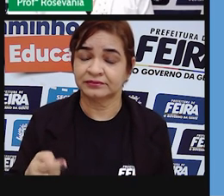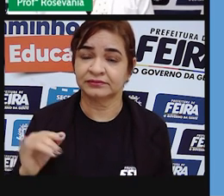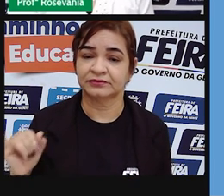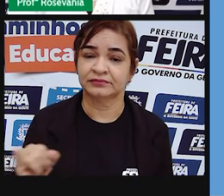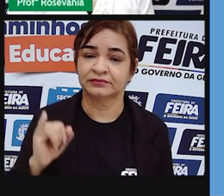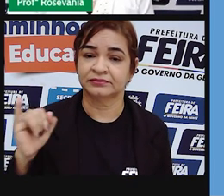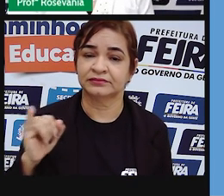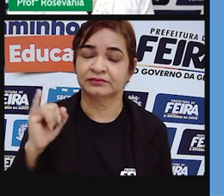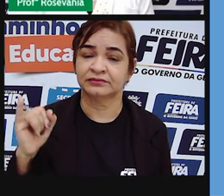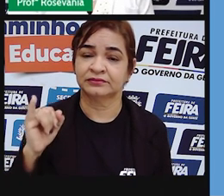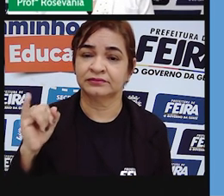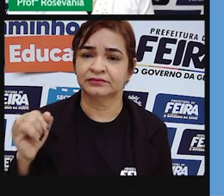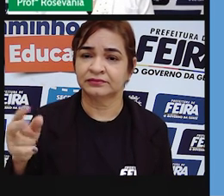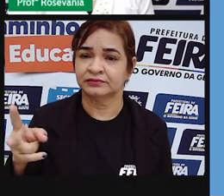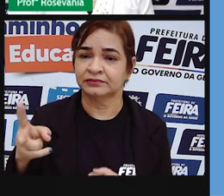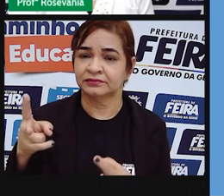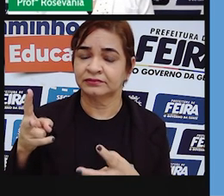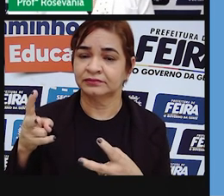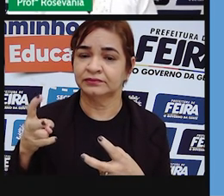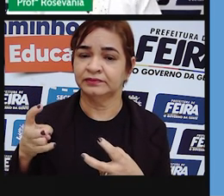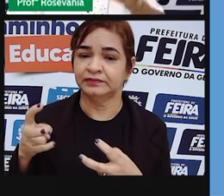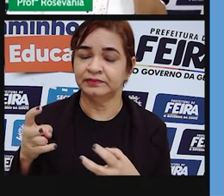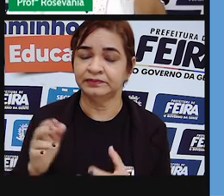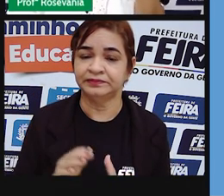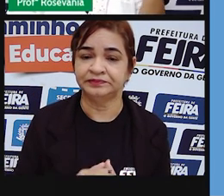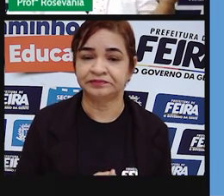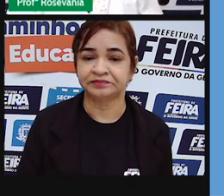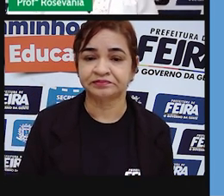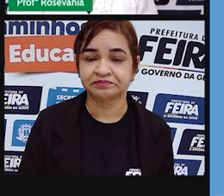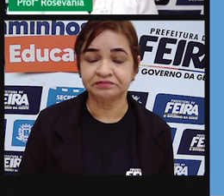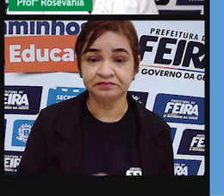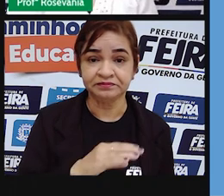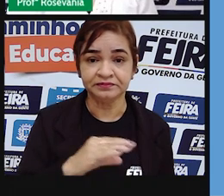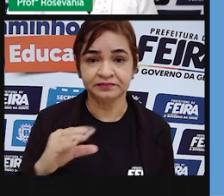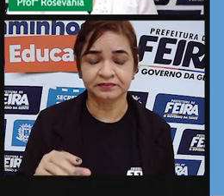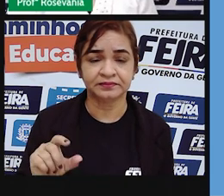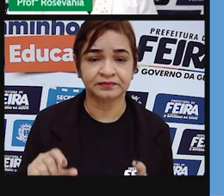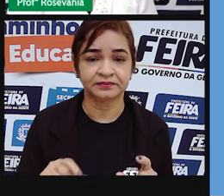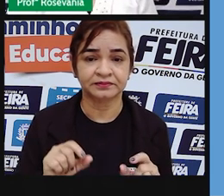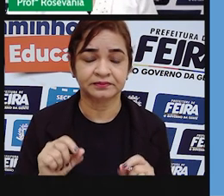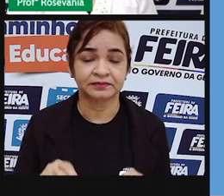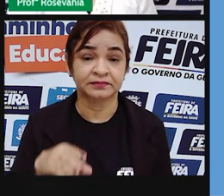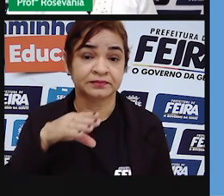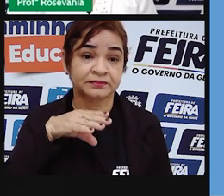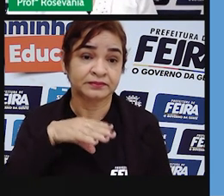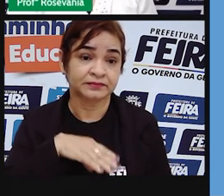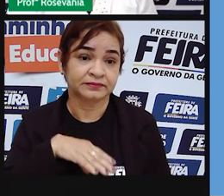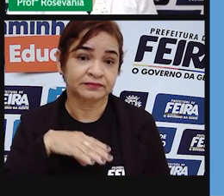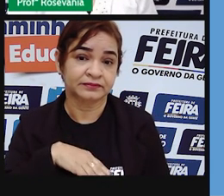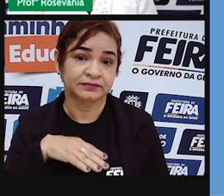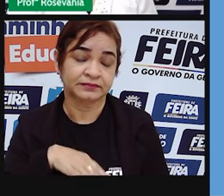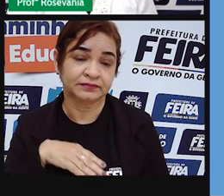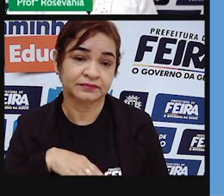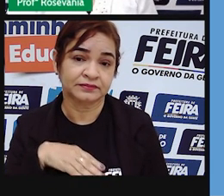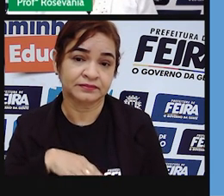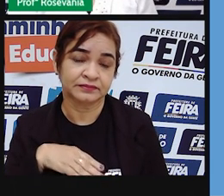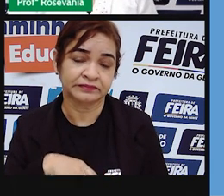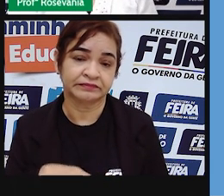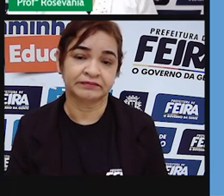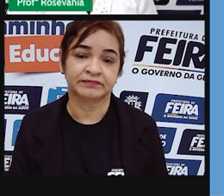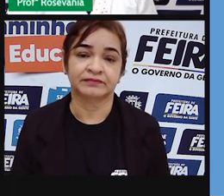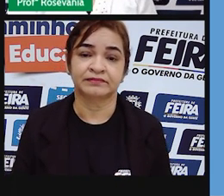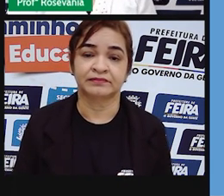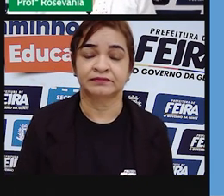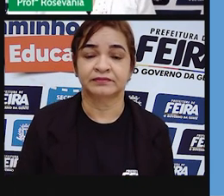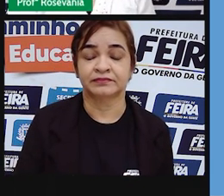destaque desde o início do processo de colonização a gente né teve nos Portugueses e ele se Manteve